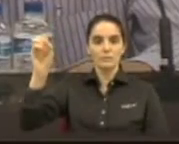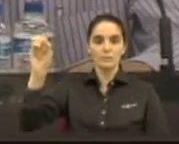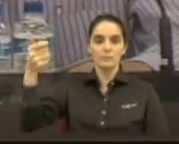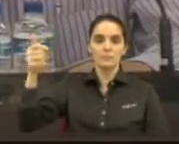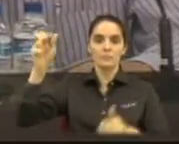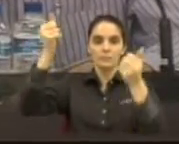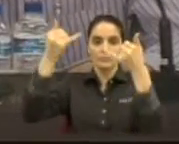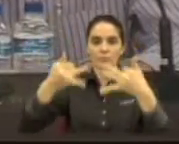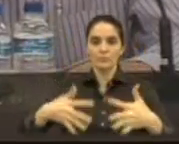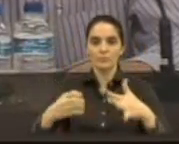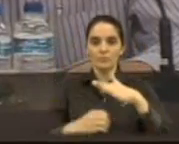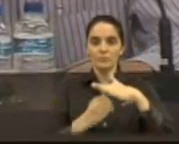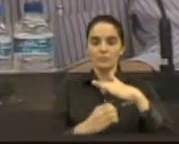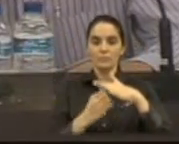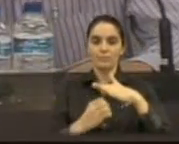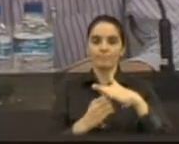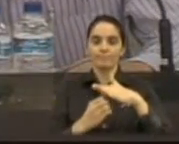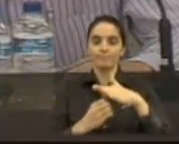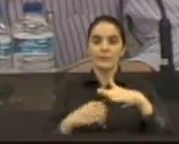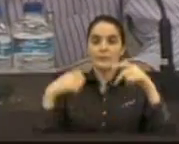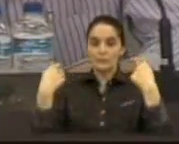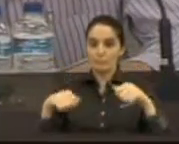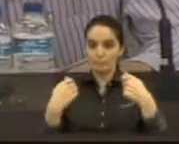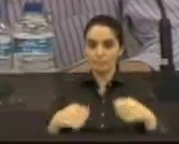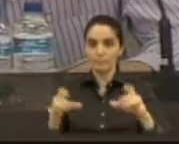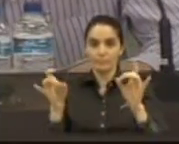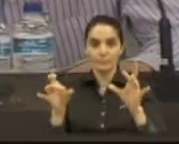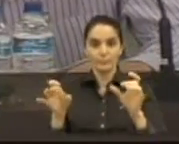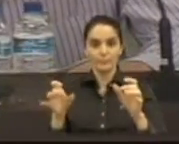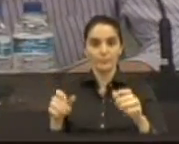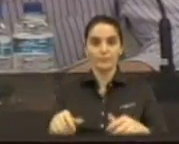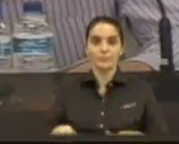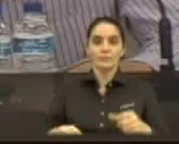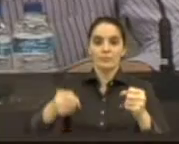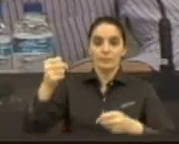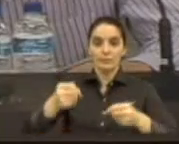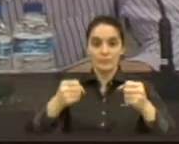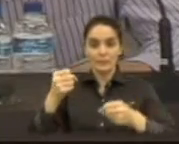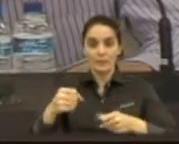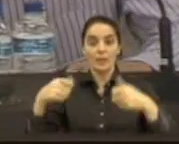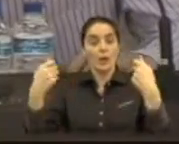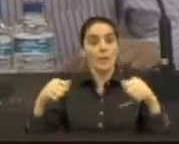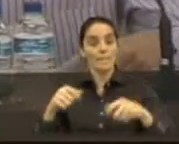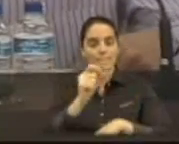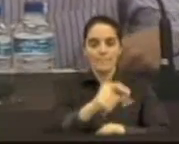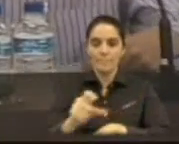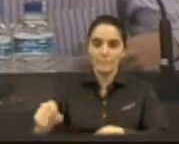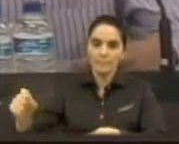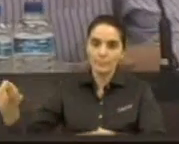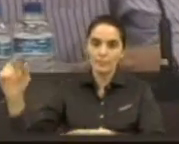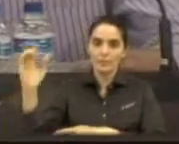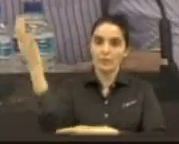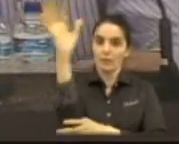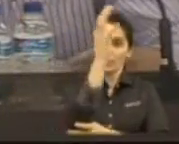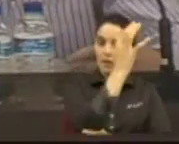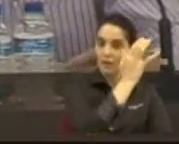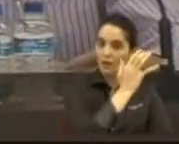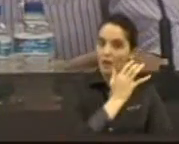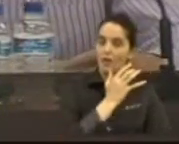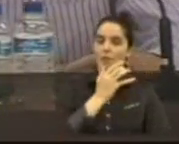4527/2010, que dispõe sobre o plantio de árvores por empresas revendedoras de automóveis no município